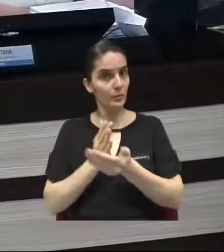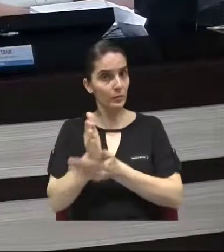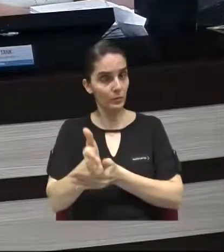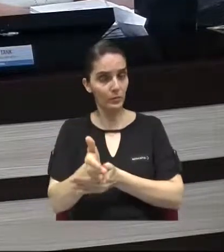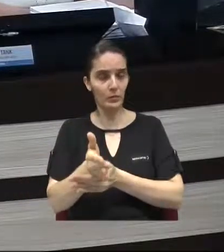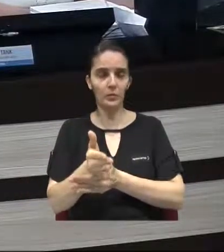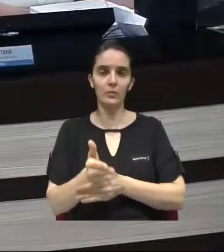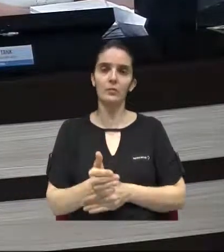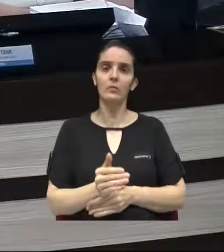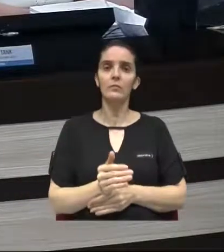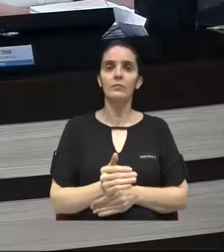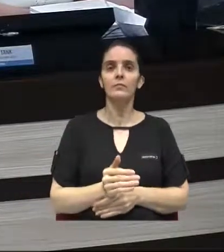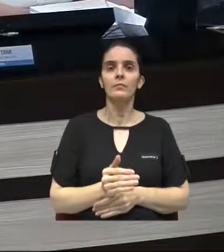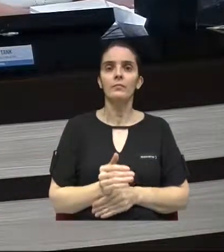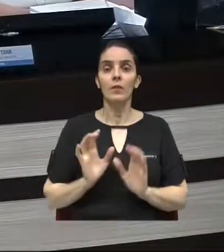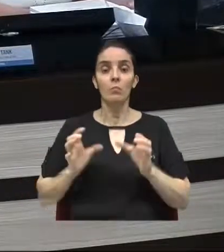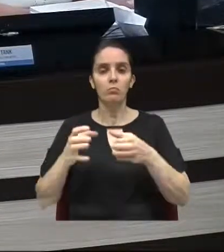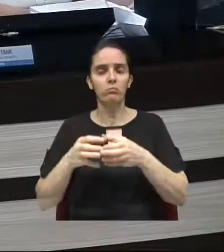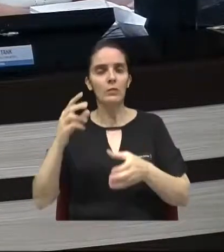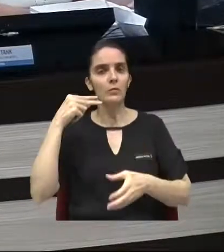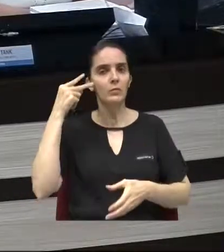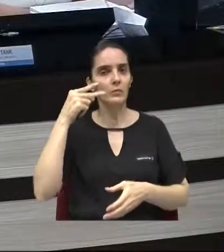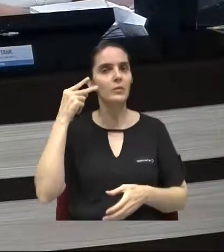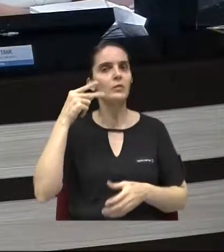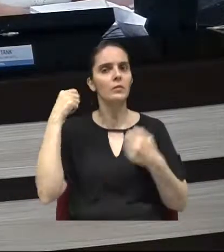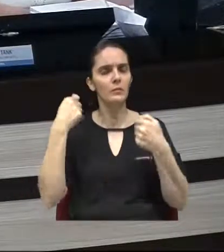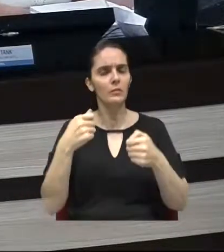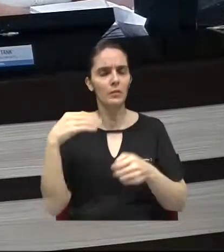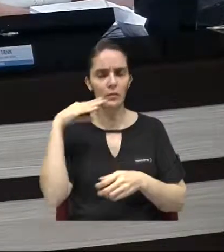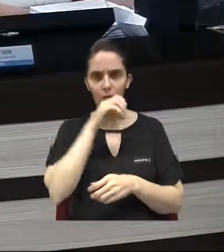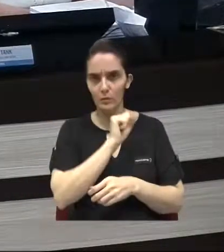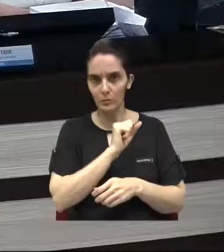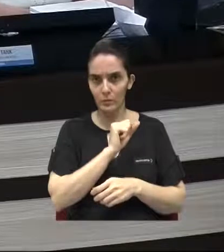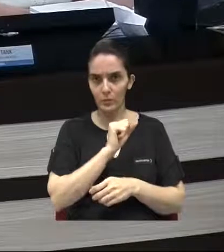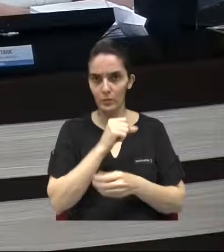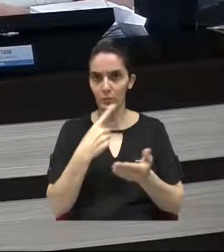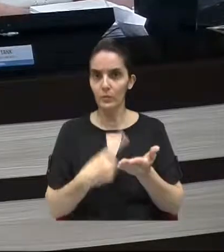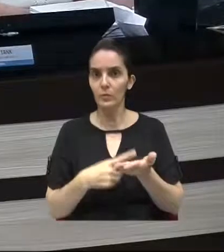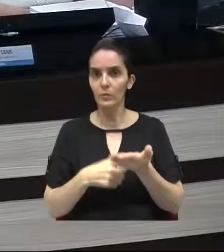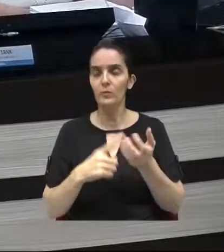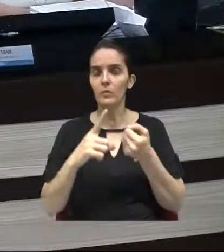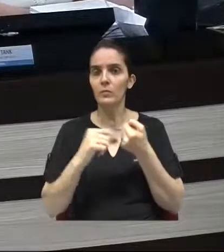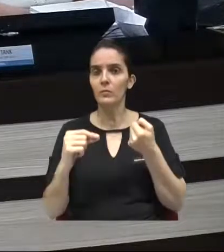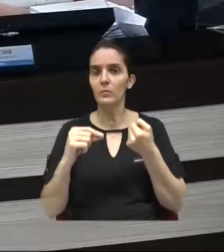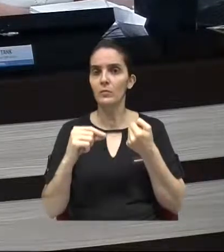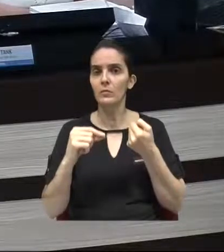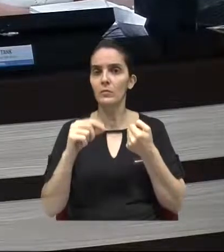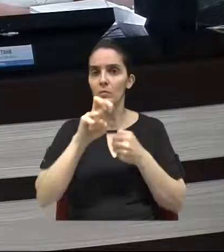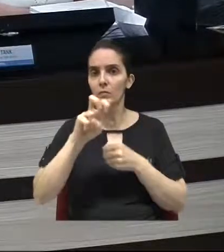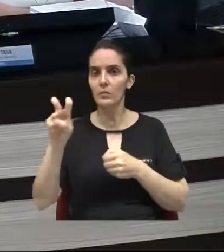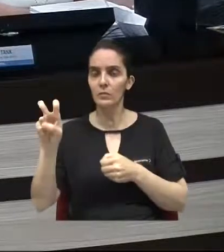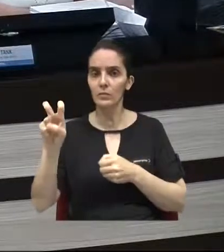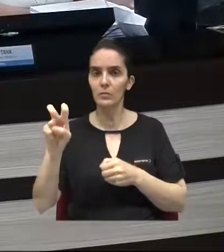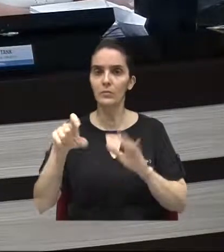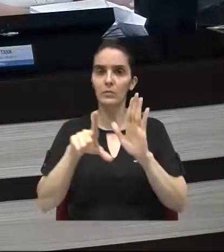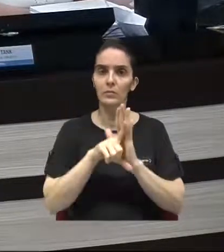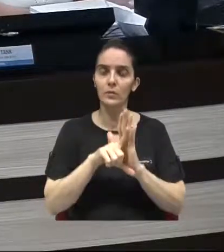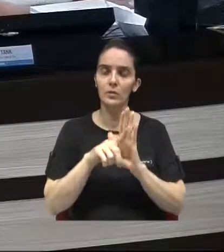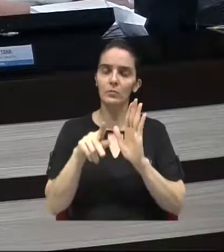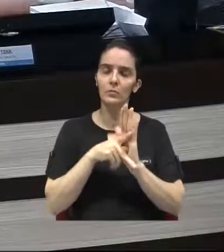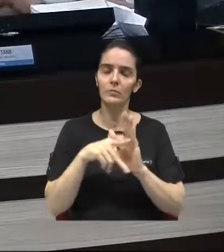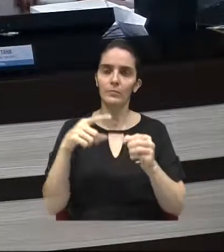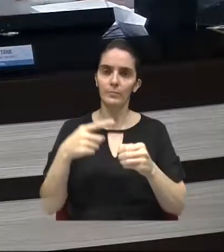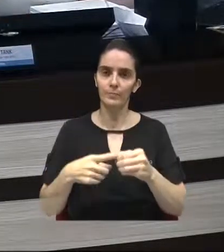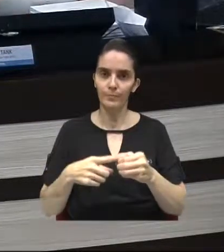final, aprovada pelos ilustres vereadores, em regime de urgência, de conformidade com o artigo 55 da Lei Orgânica do